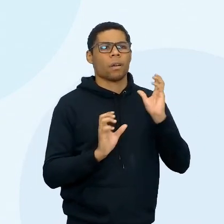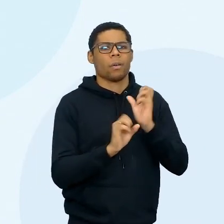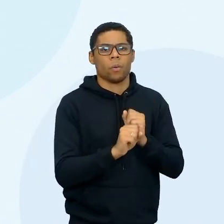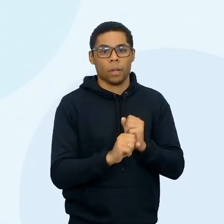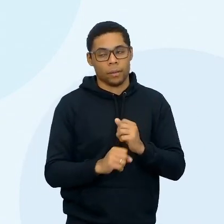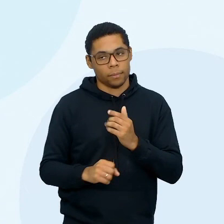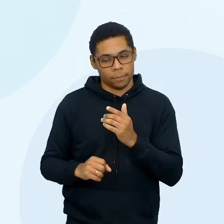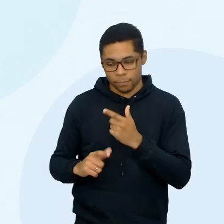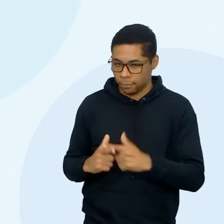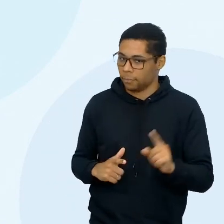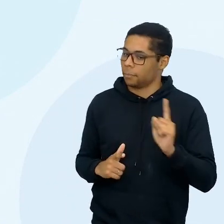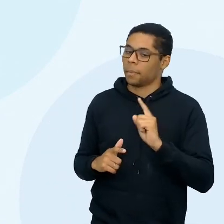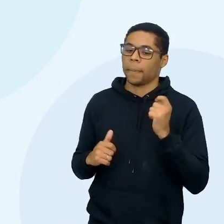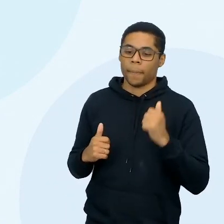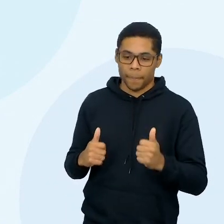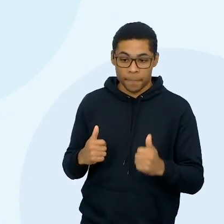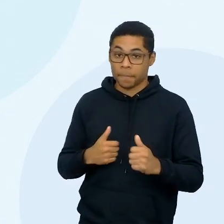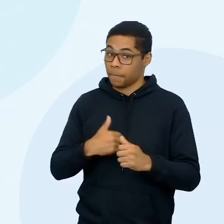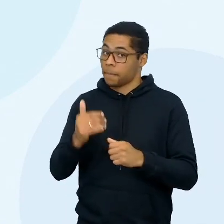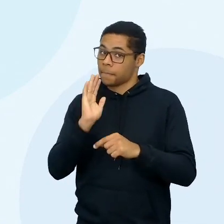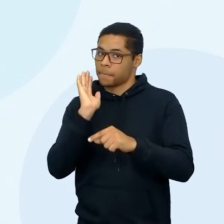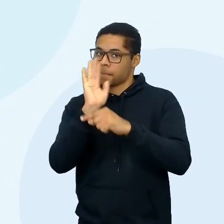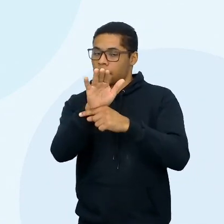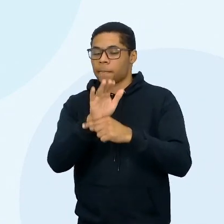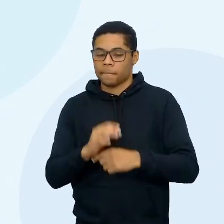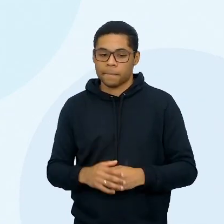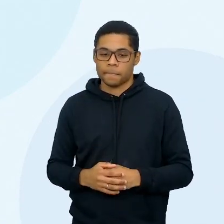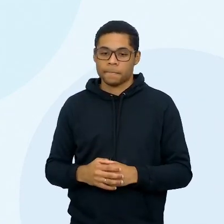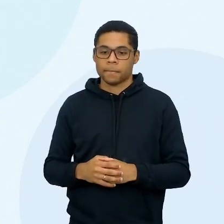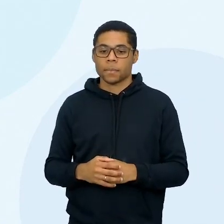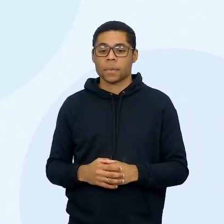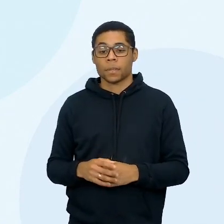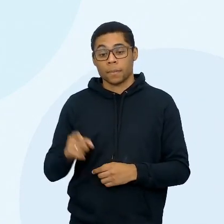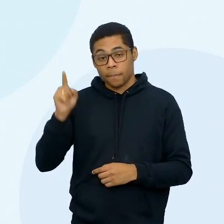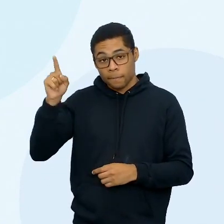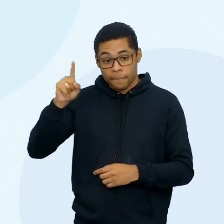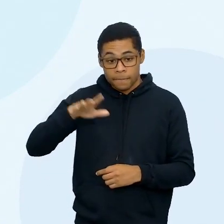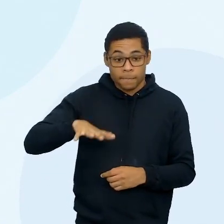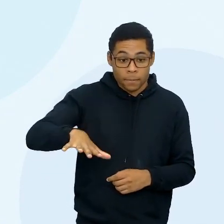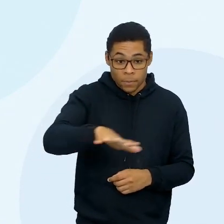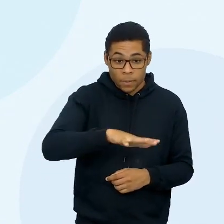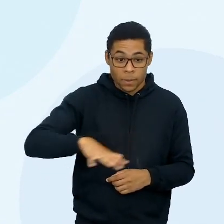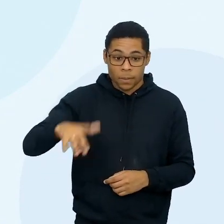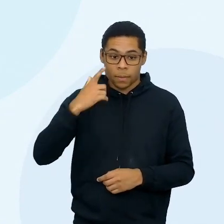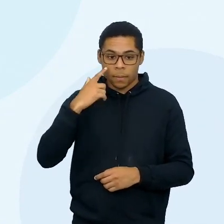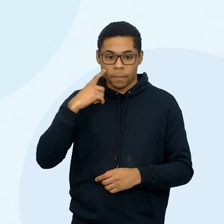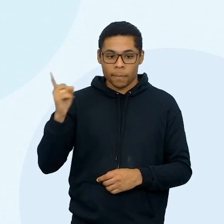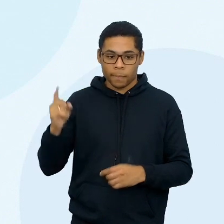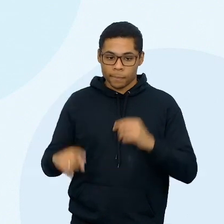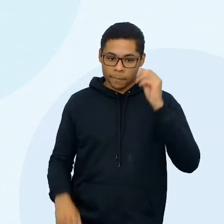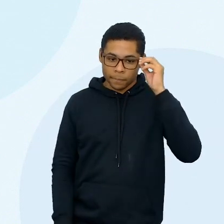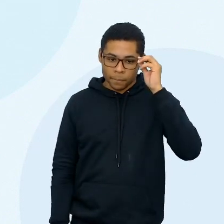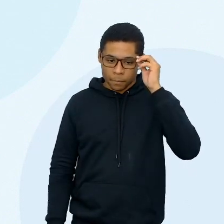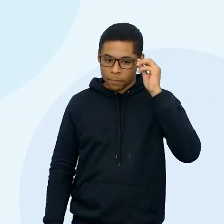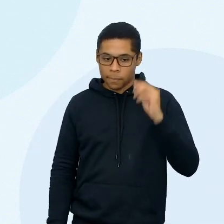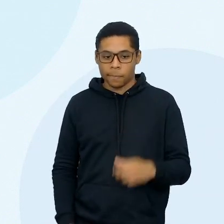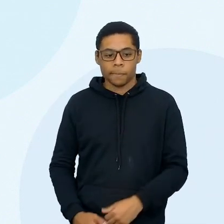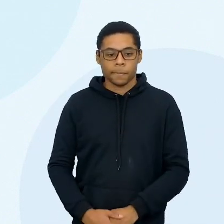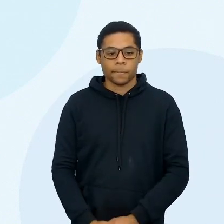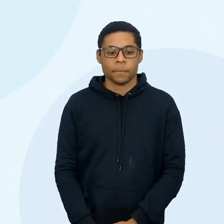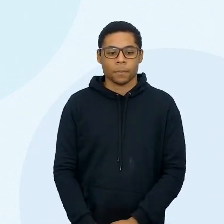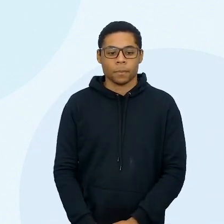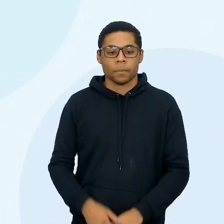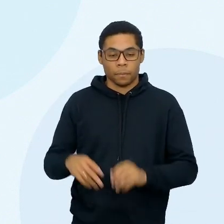bom, eu vou te ajudar, vai. A área em questão, ó, a área